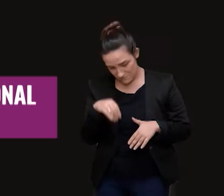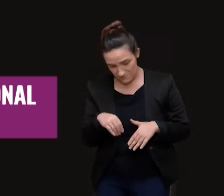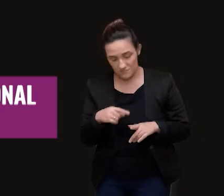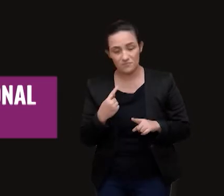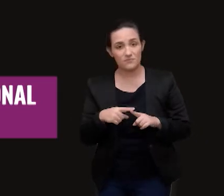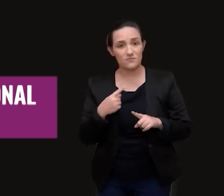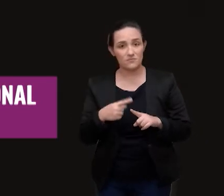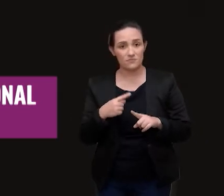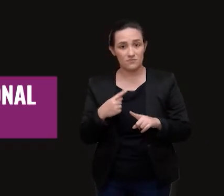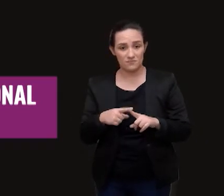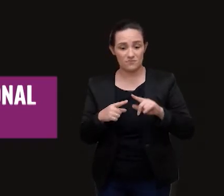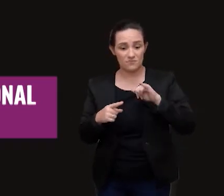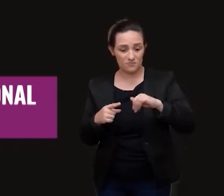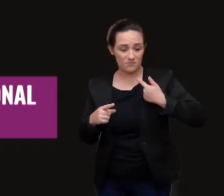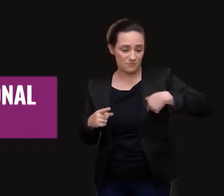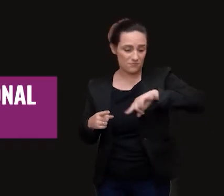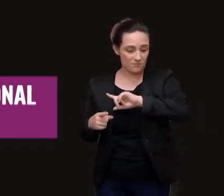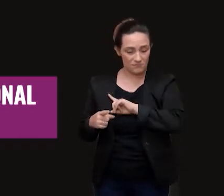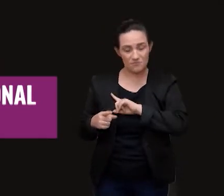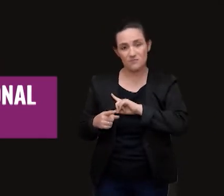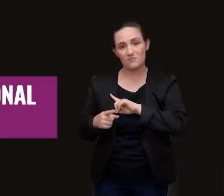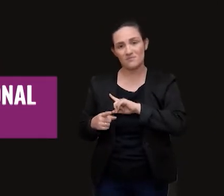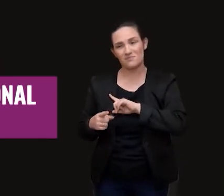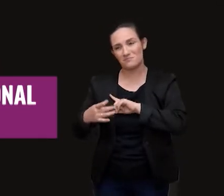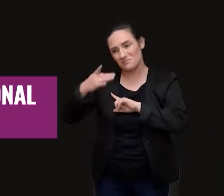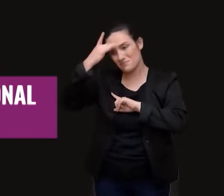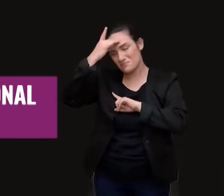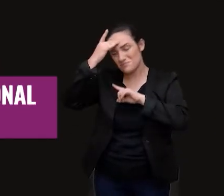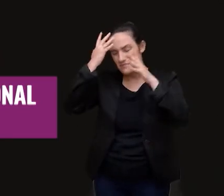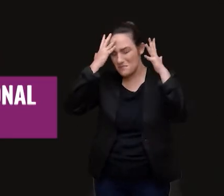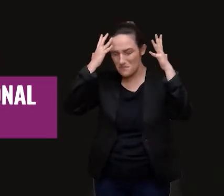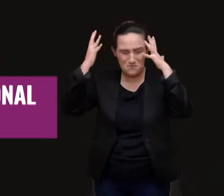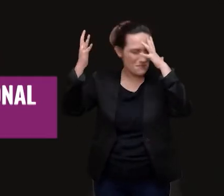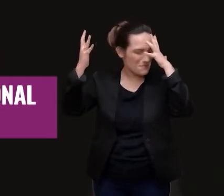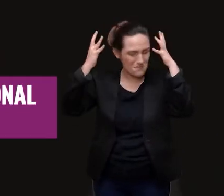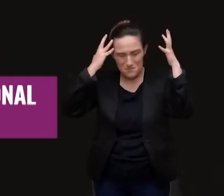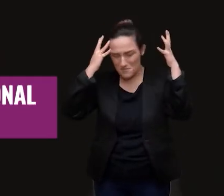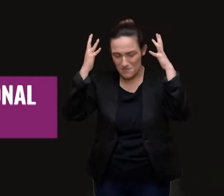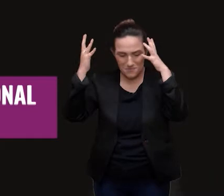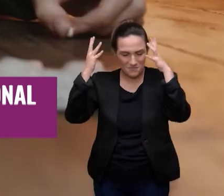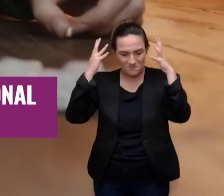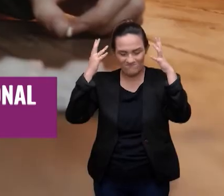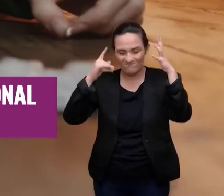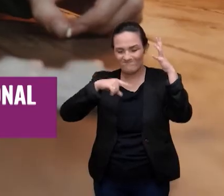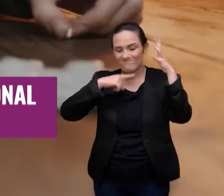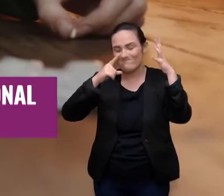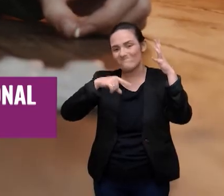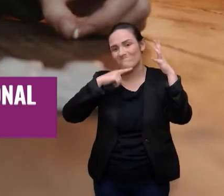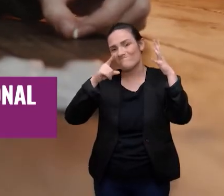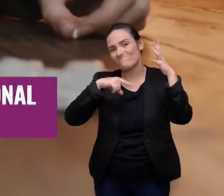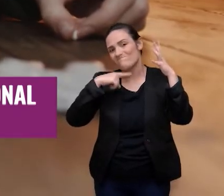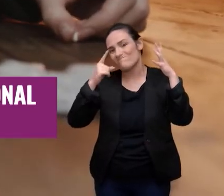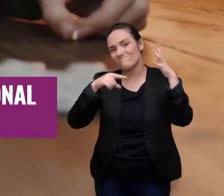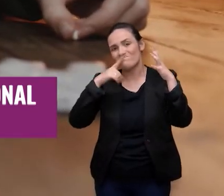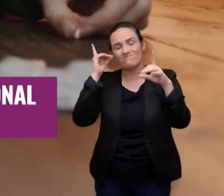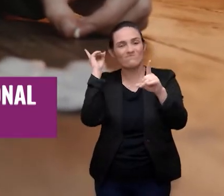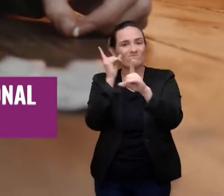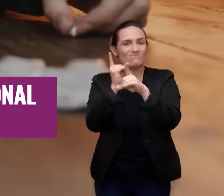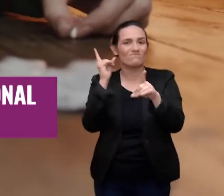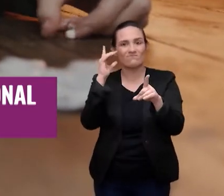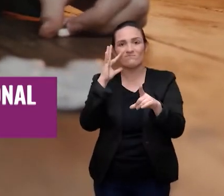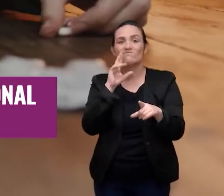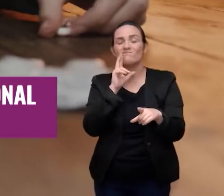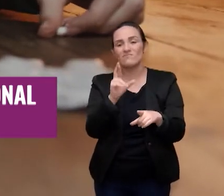perturbada, nós não conseguimos encontrar solução, nós não conseguimos raciocinar direito, né?